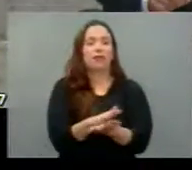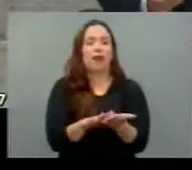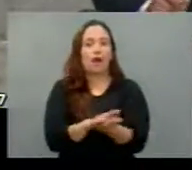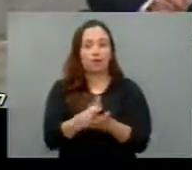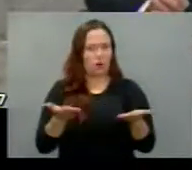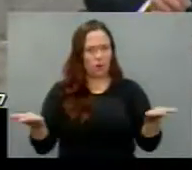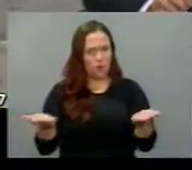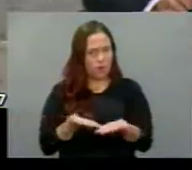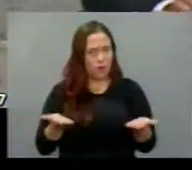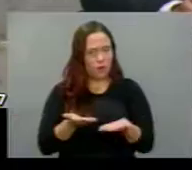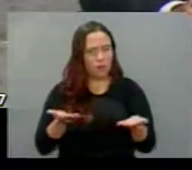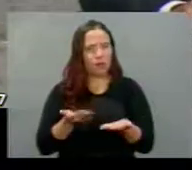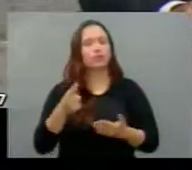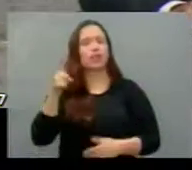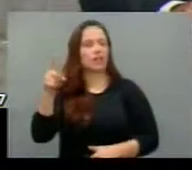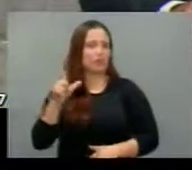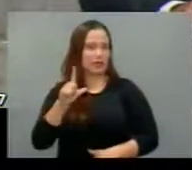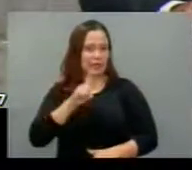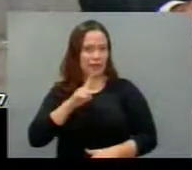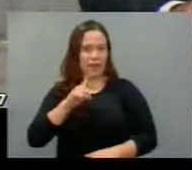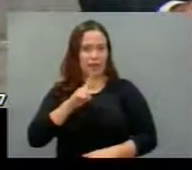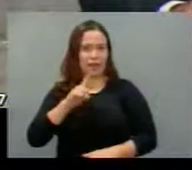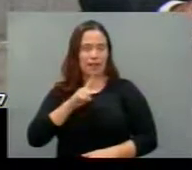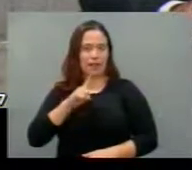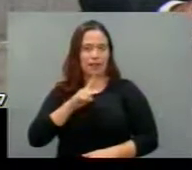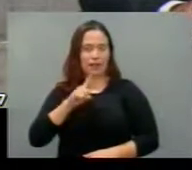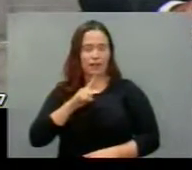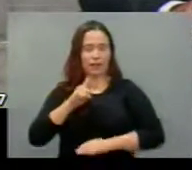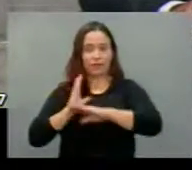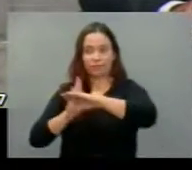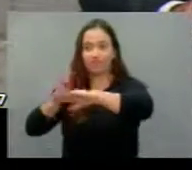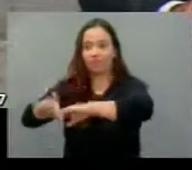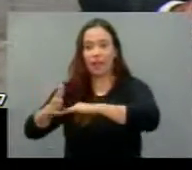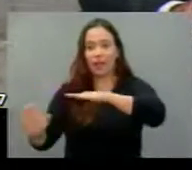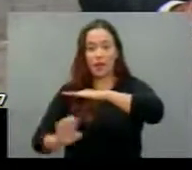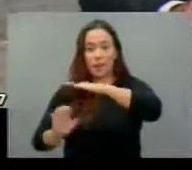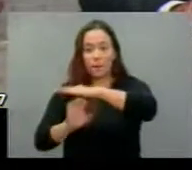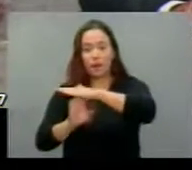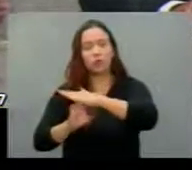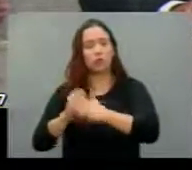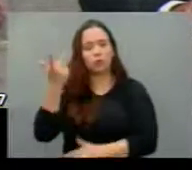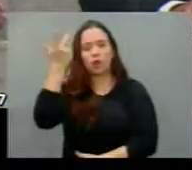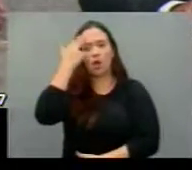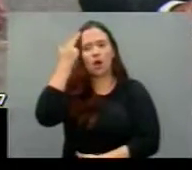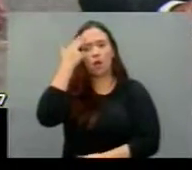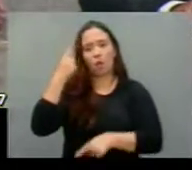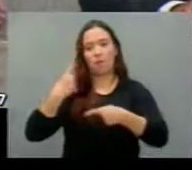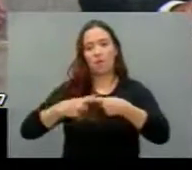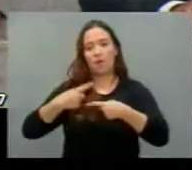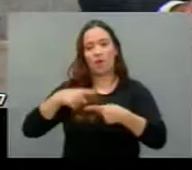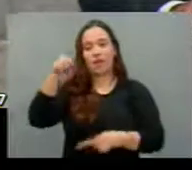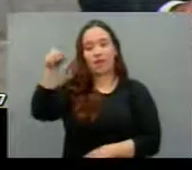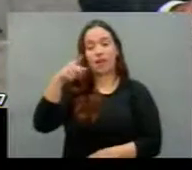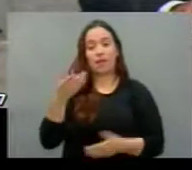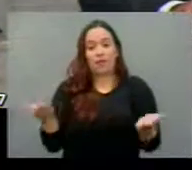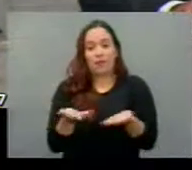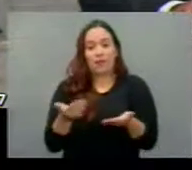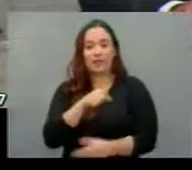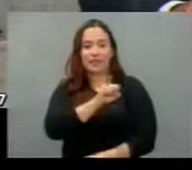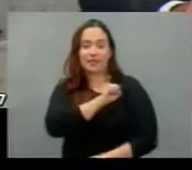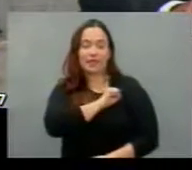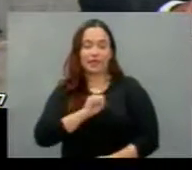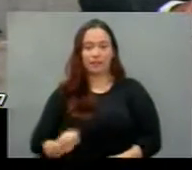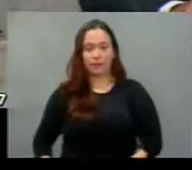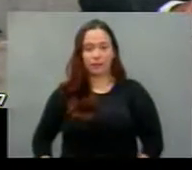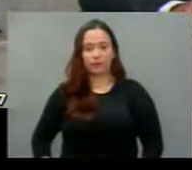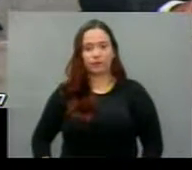sendo alvo dessa operação, nada mais é do que a atribuição do cargo que ele está ocupando. Hoje em dia, se